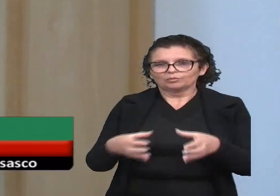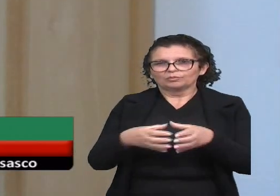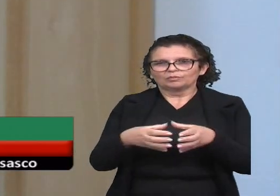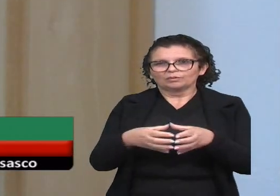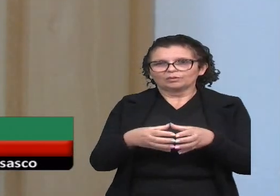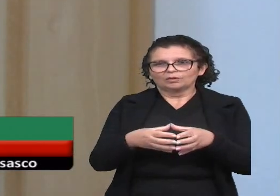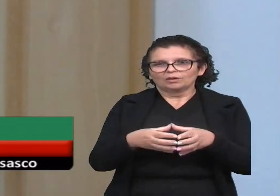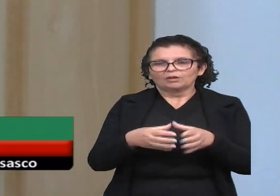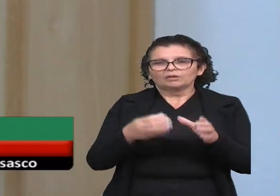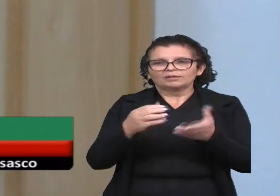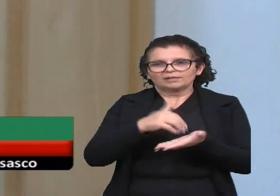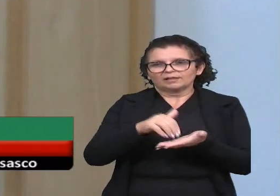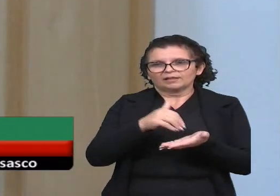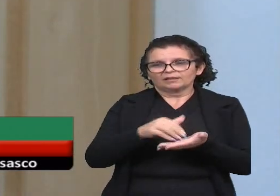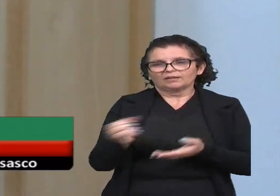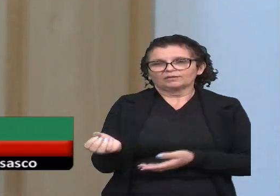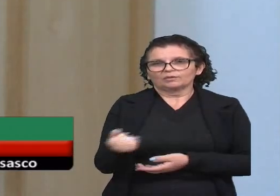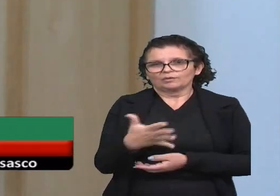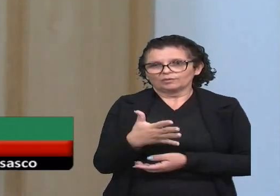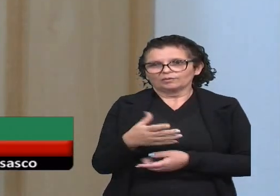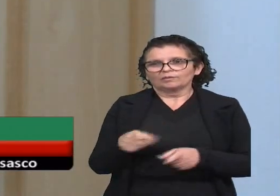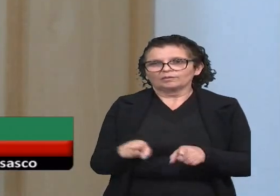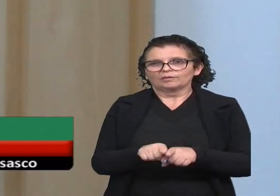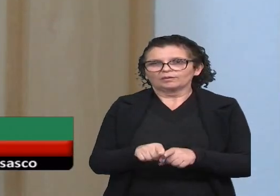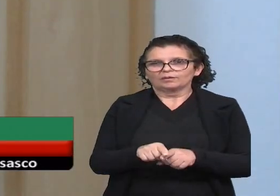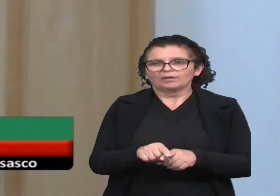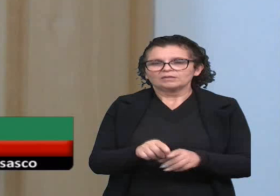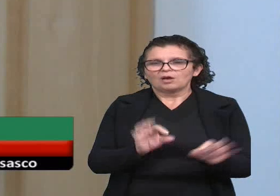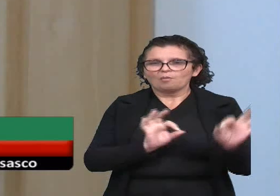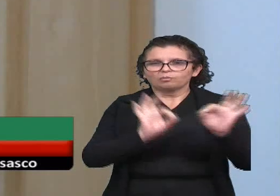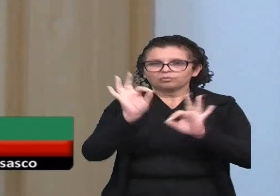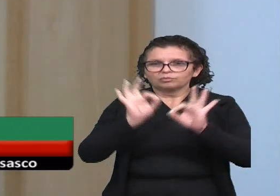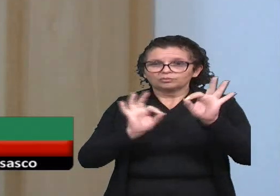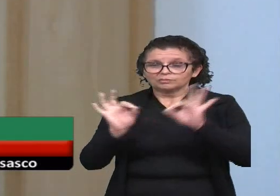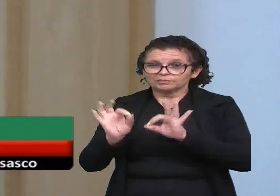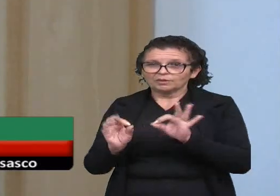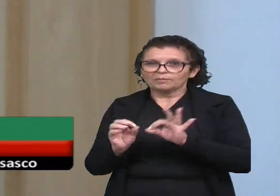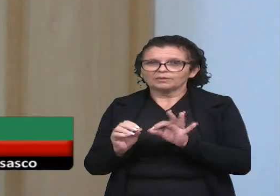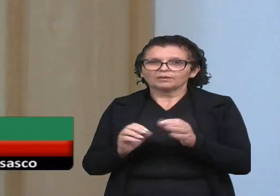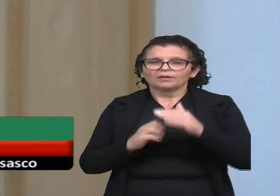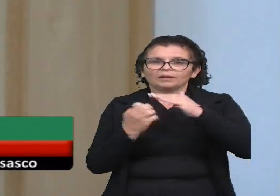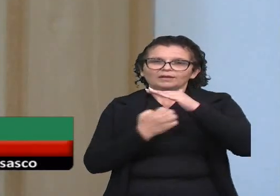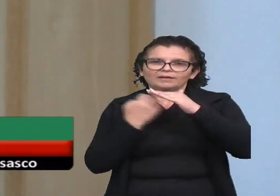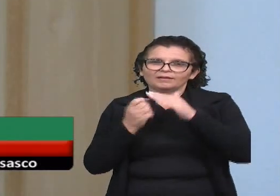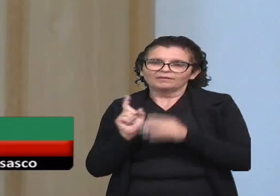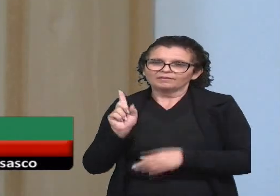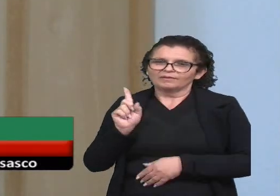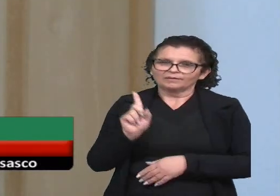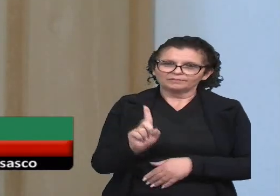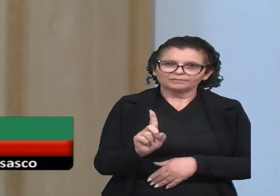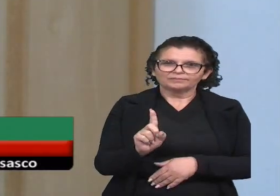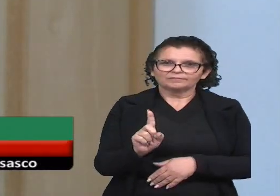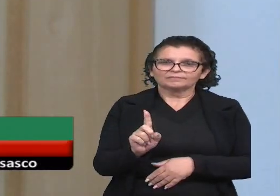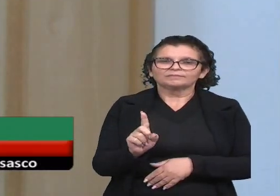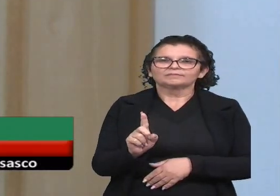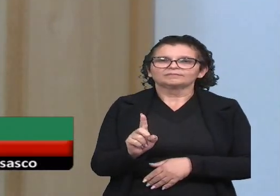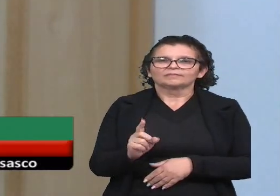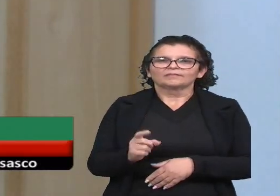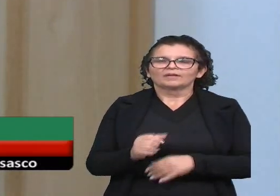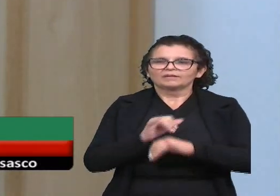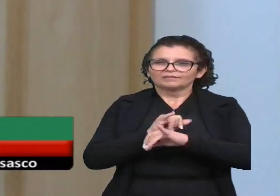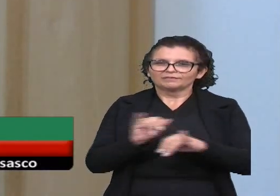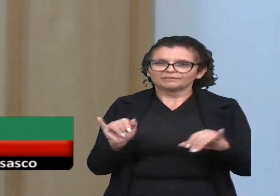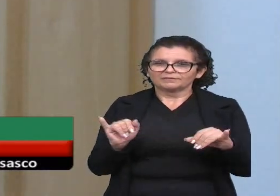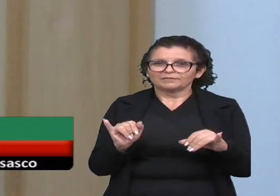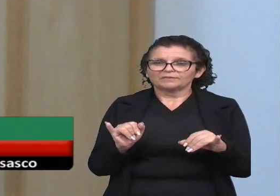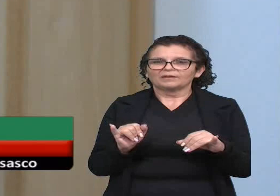uma nova Secretaria do Estado, devido a uma reestruturação da empresa. Veio aqui prontamente nos dar esta